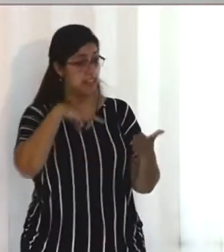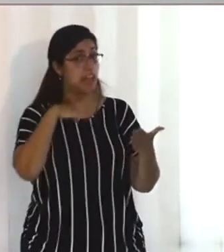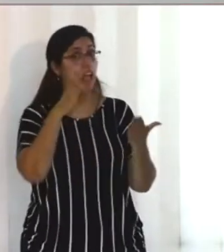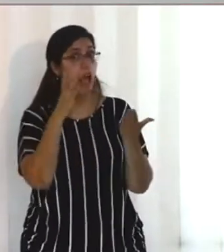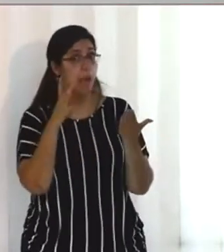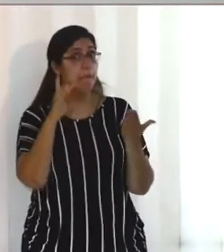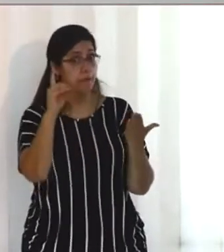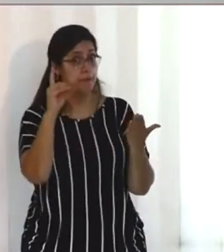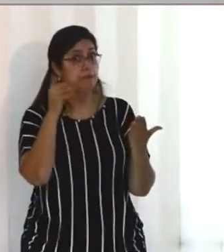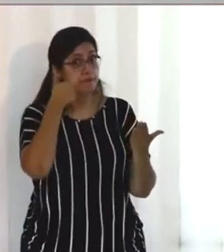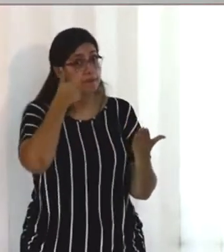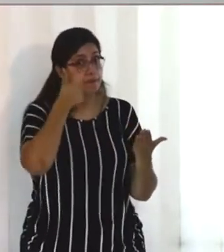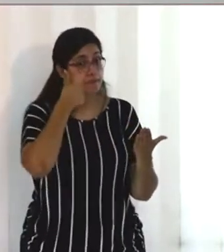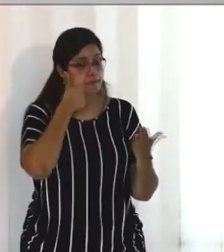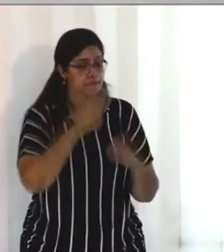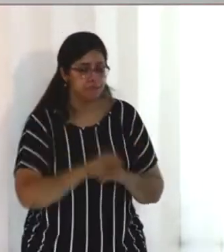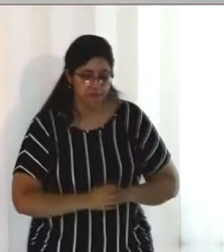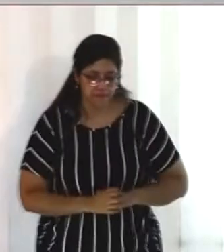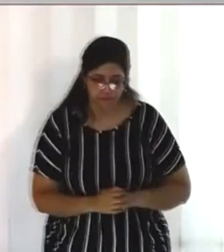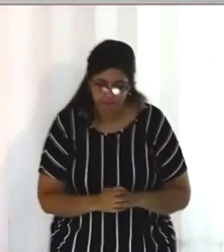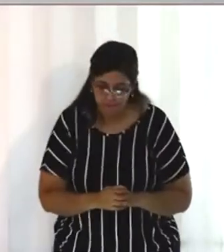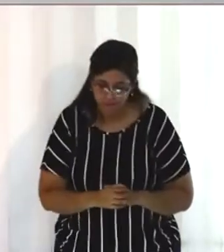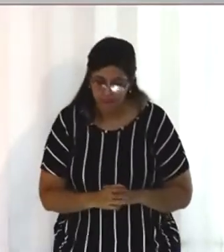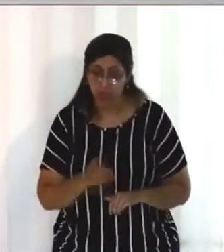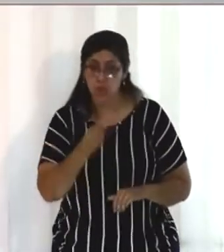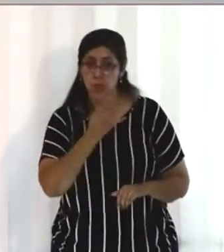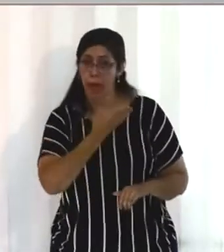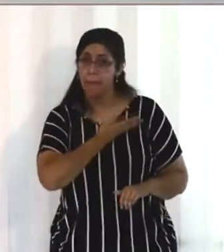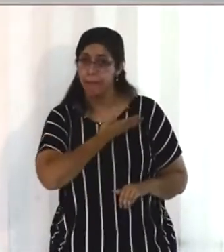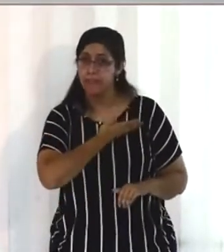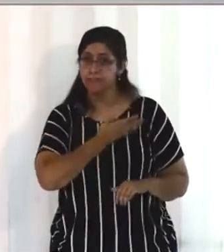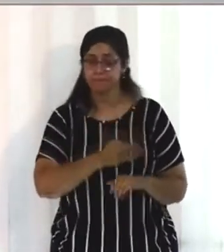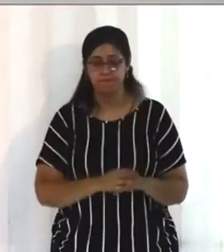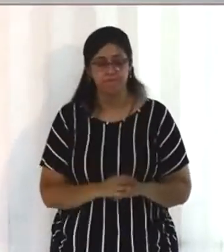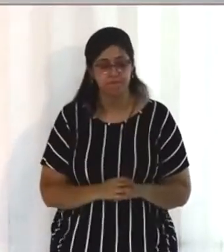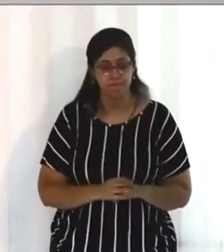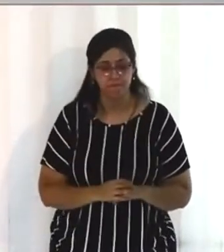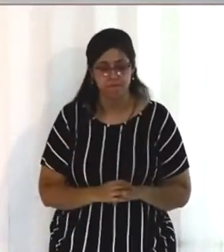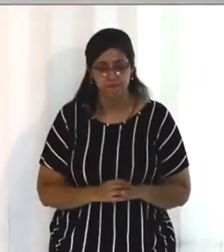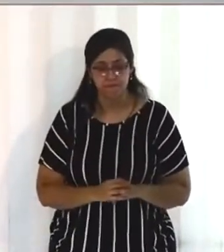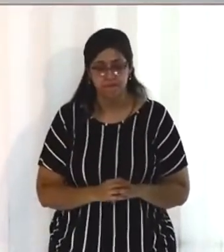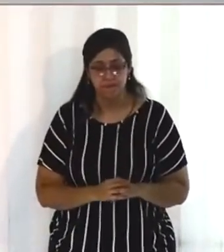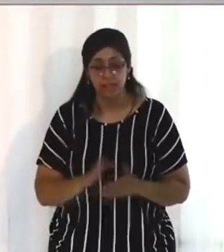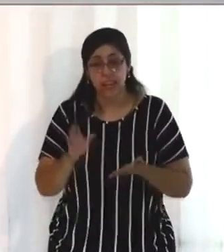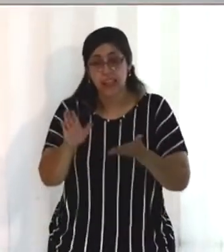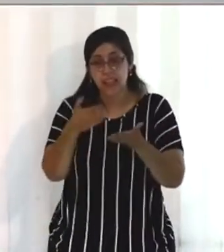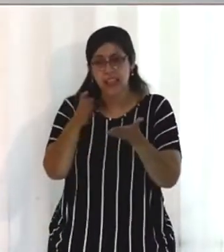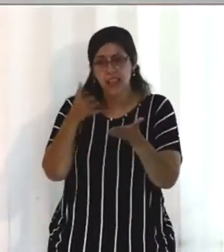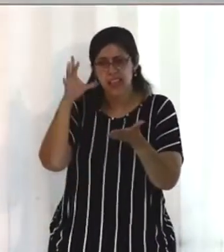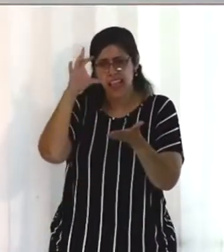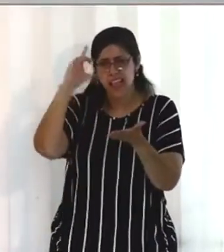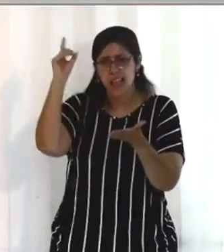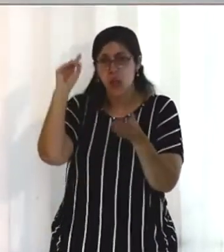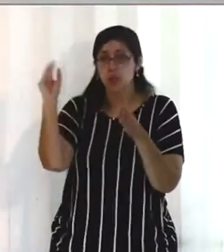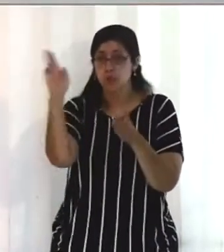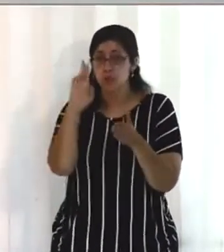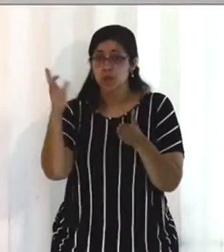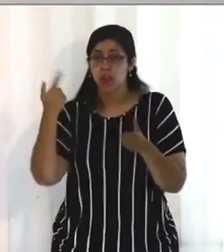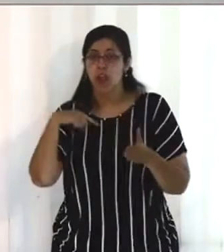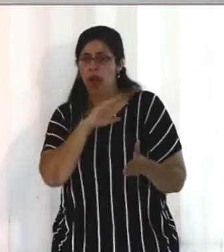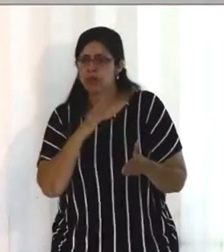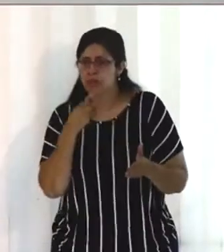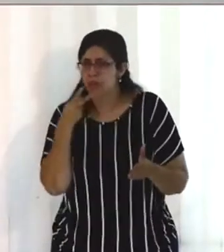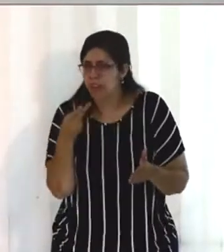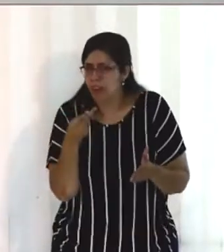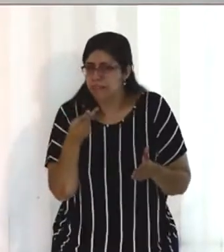sua companheira a Bíblia Sagrada, o conjunto de livros que Deus usa para falar conosco. Então,